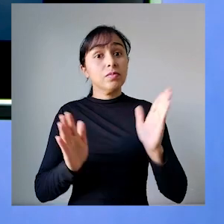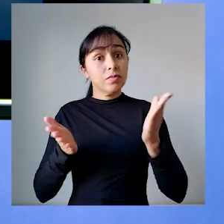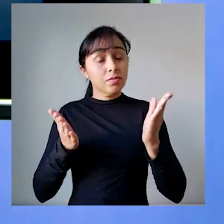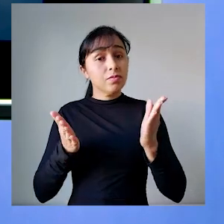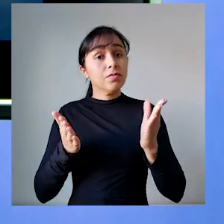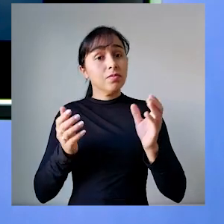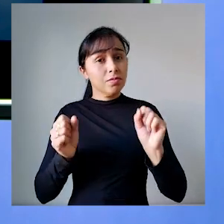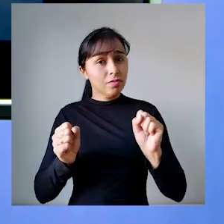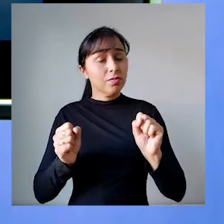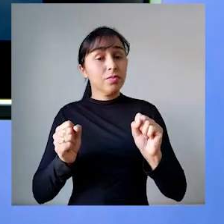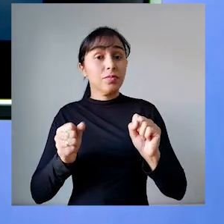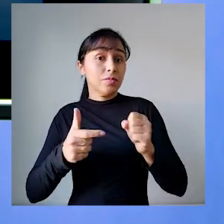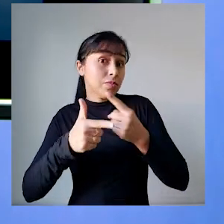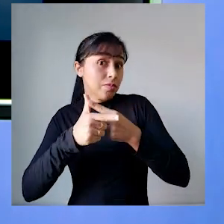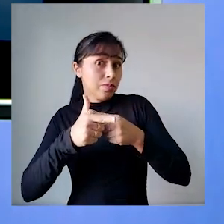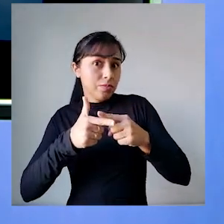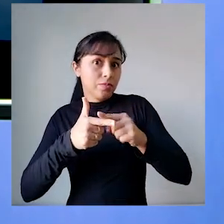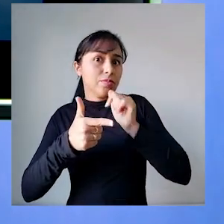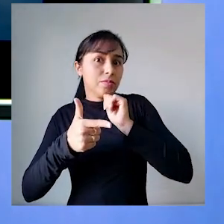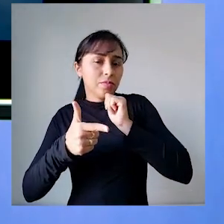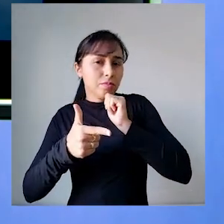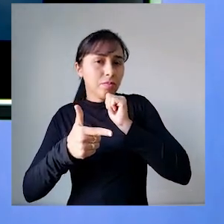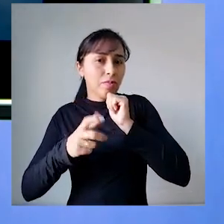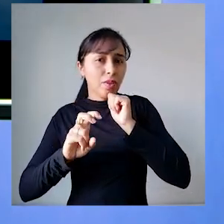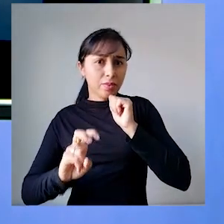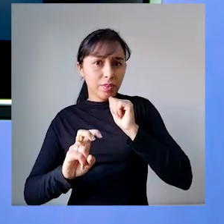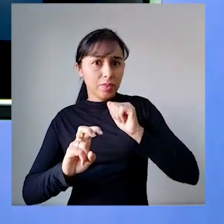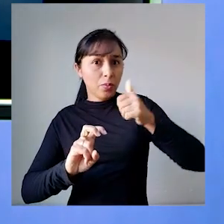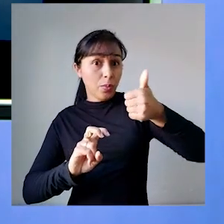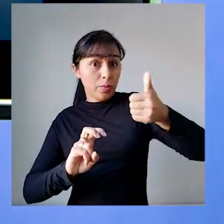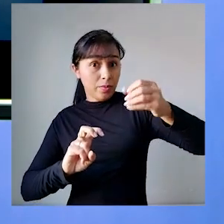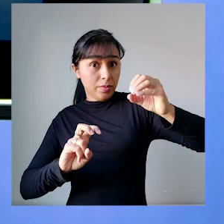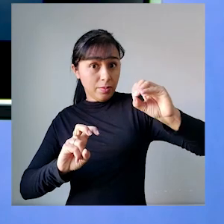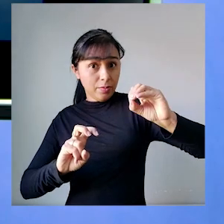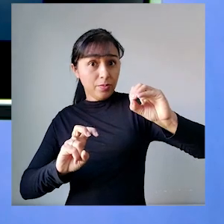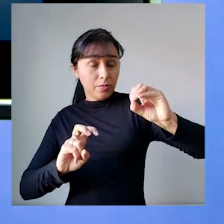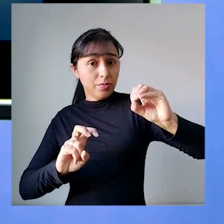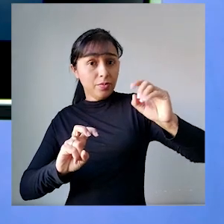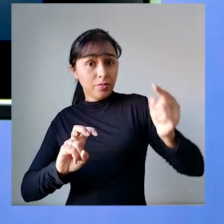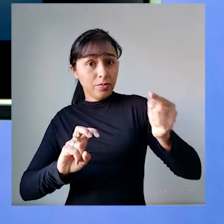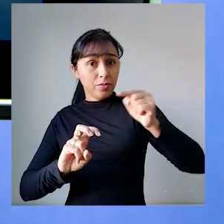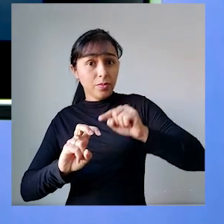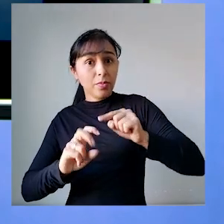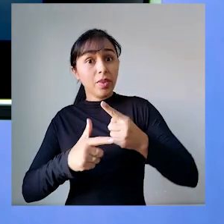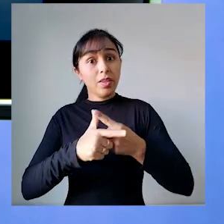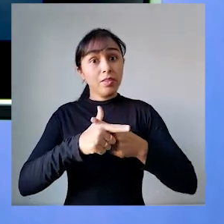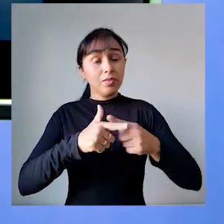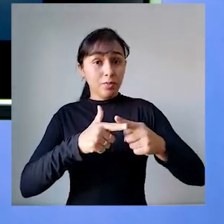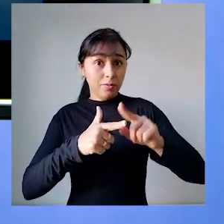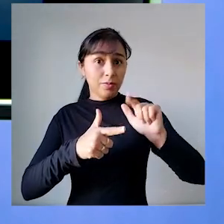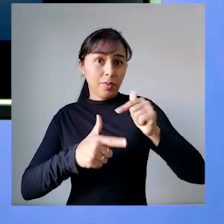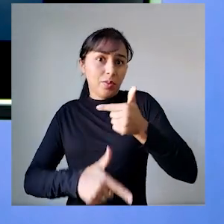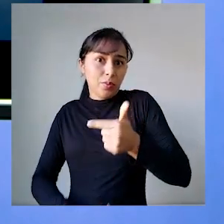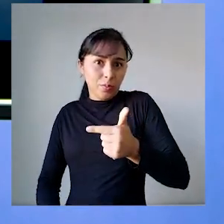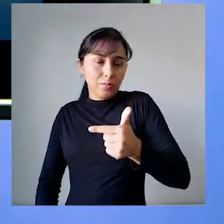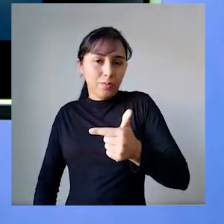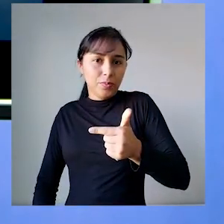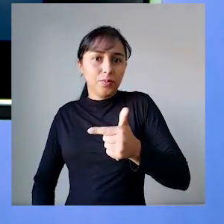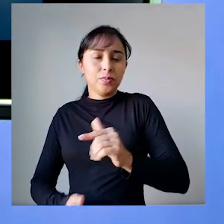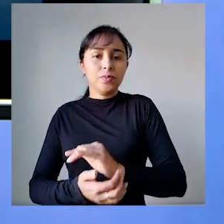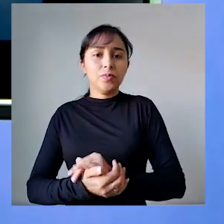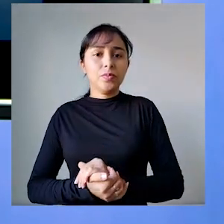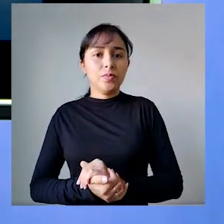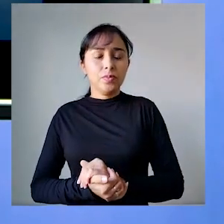E aí, eu posso simplificar o 10 com o 5, né? Dividir 10 para 5, que vai dar 2.